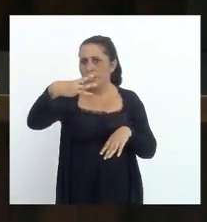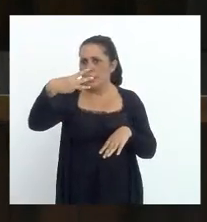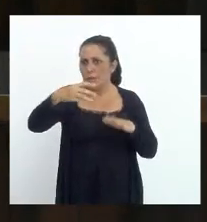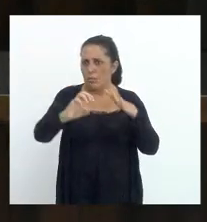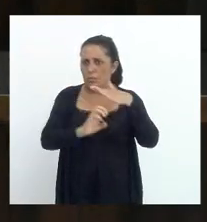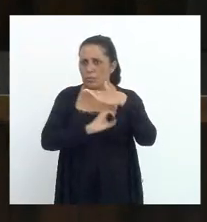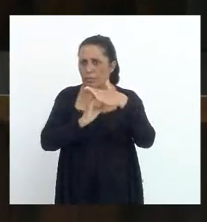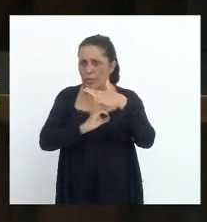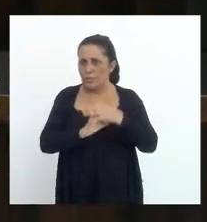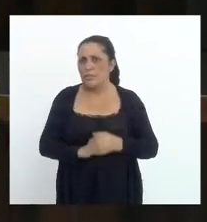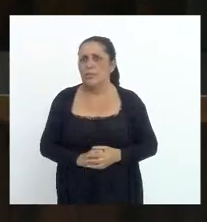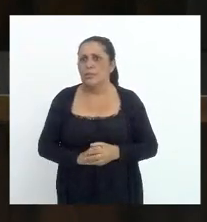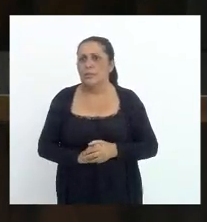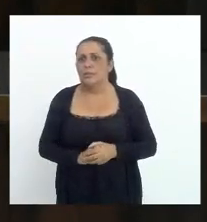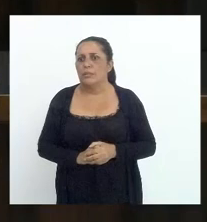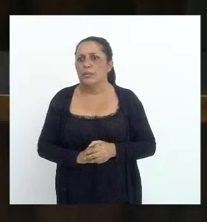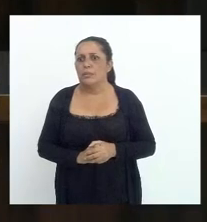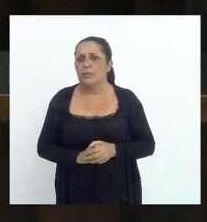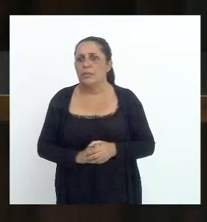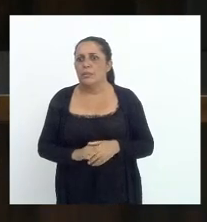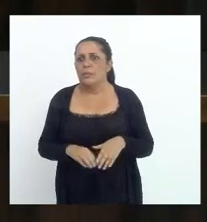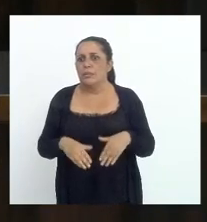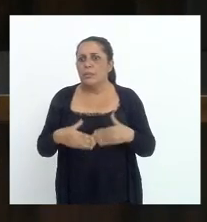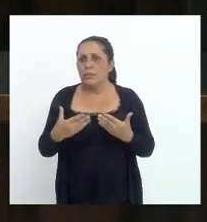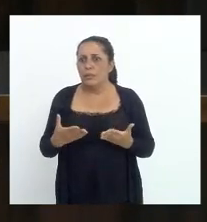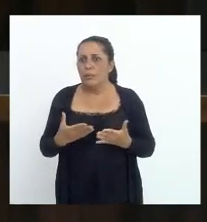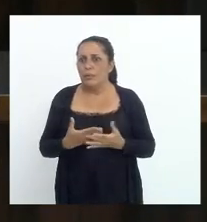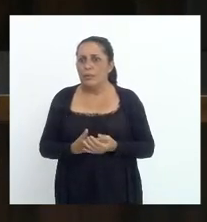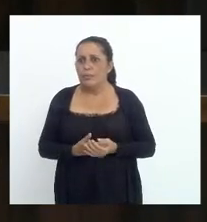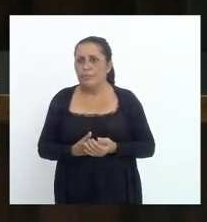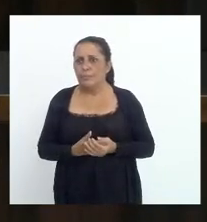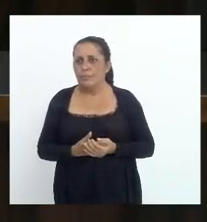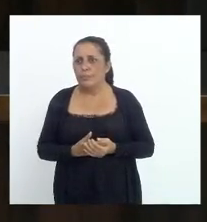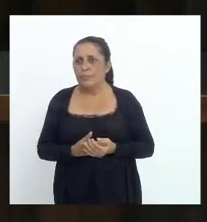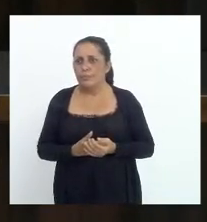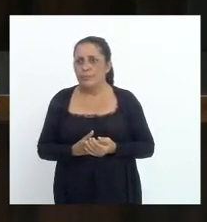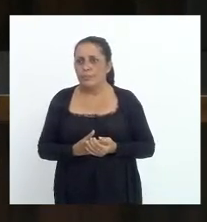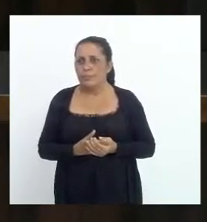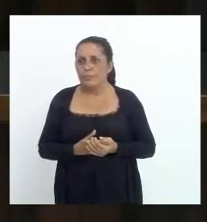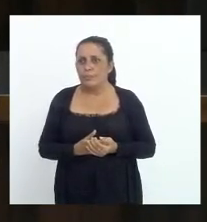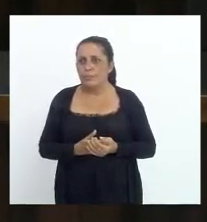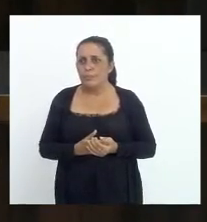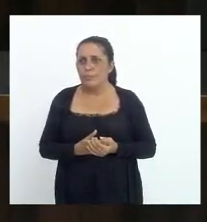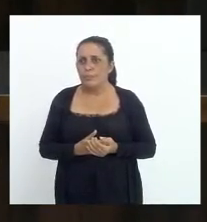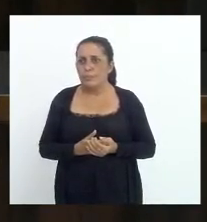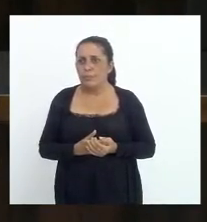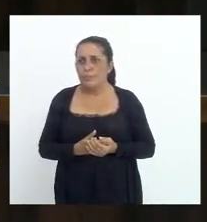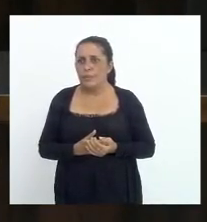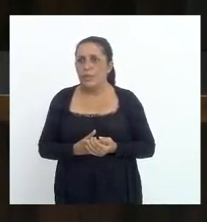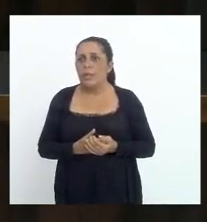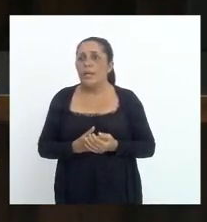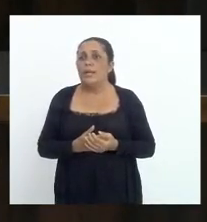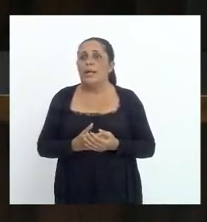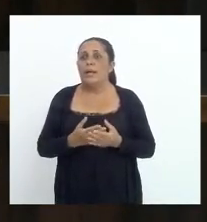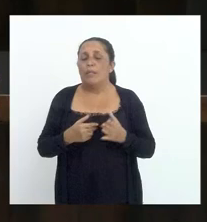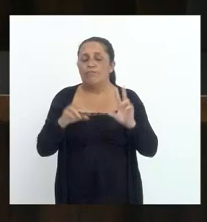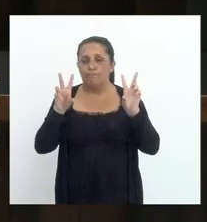Deputado Rubens Bontempo colocou a questão de ter uma